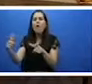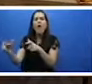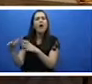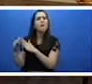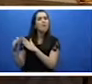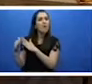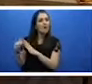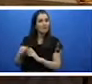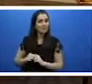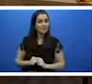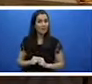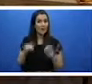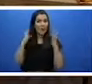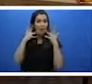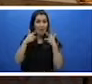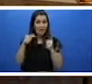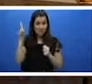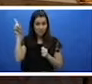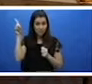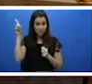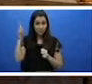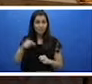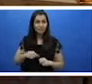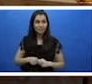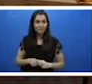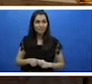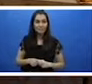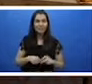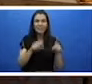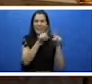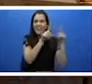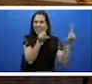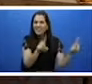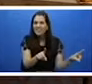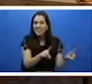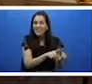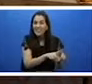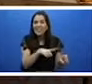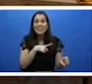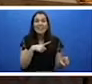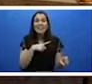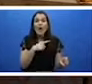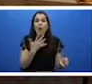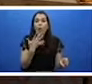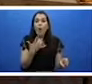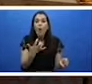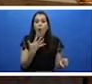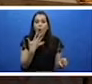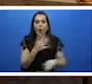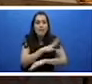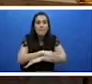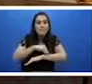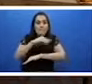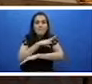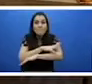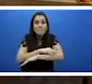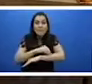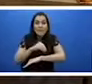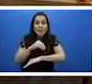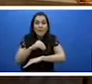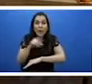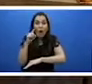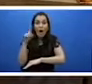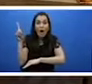O leão aqui, olha, se vocês olharem na apostila de vocês, ele tem a cor da pelagem dele, não é à toa.